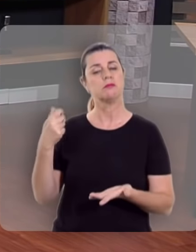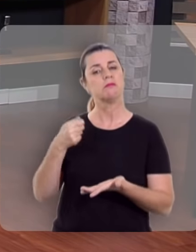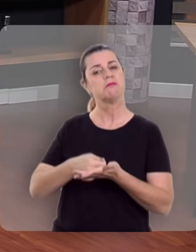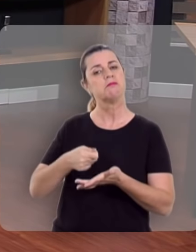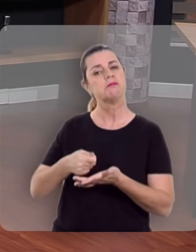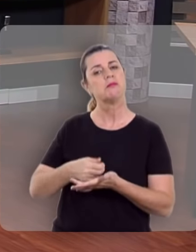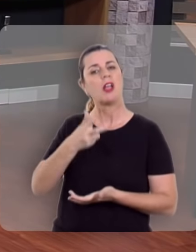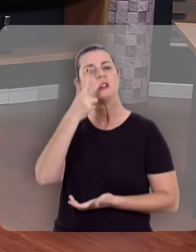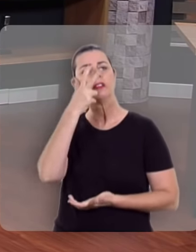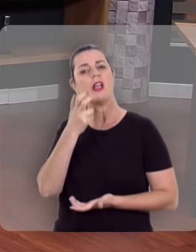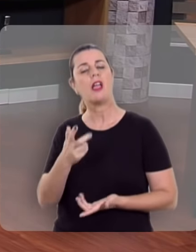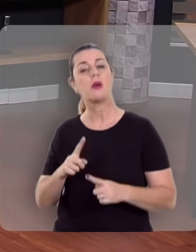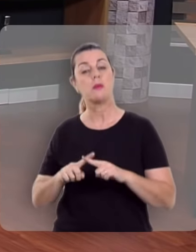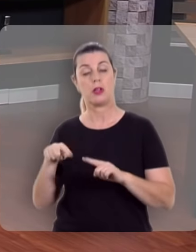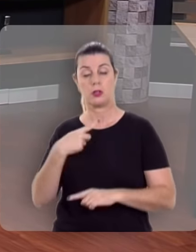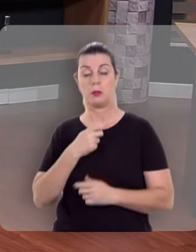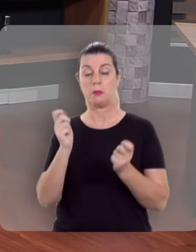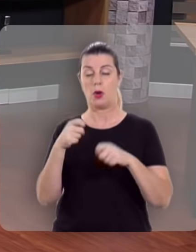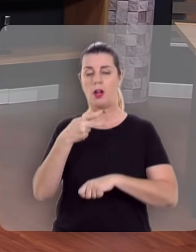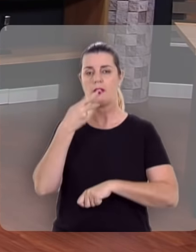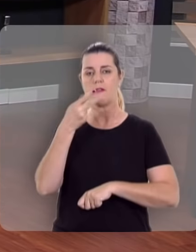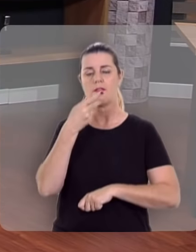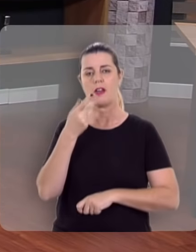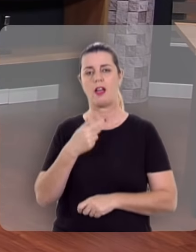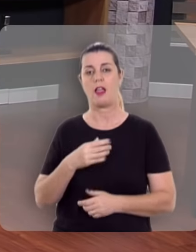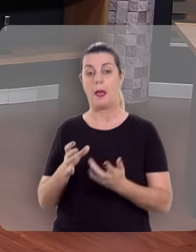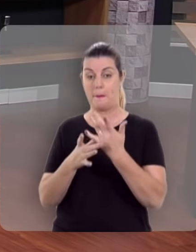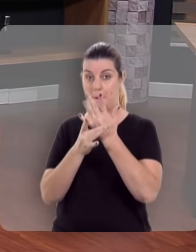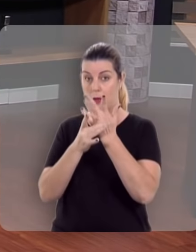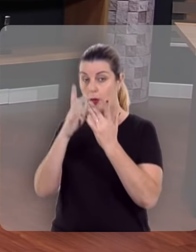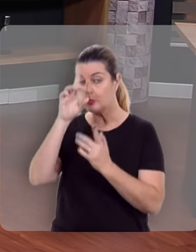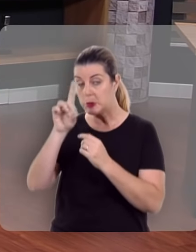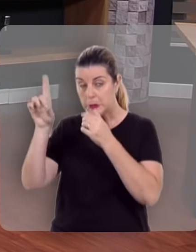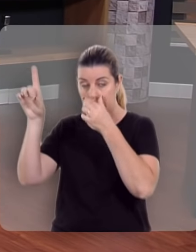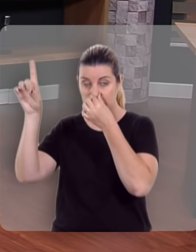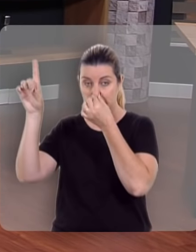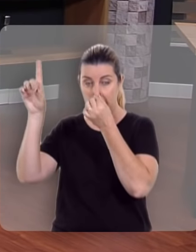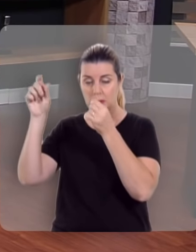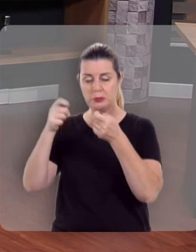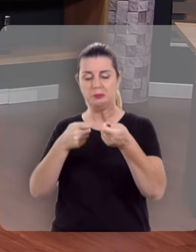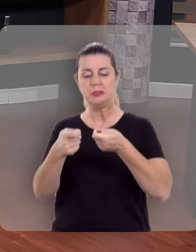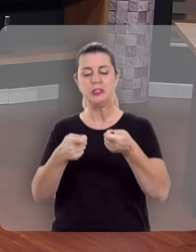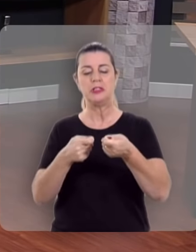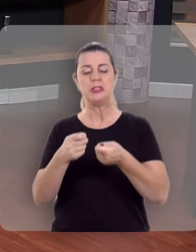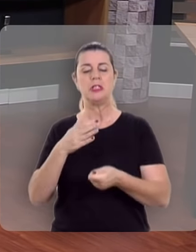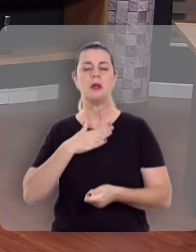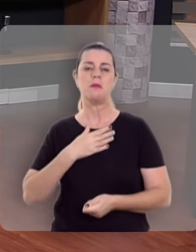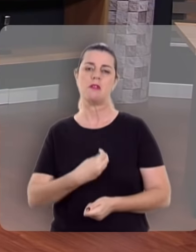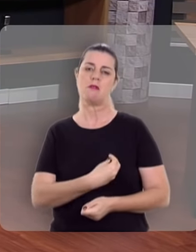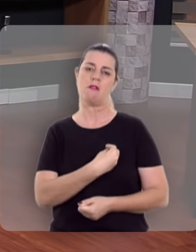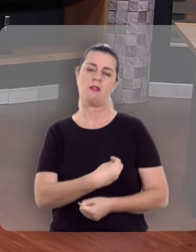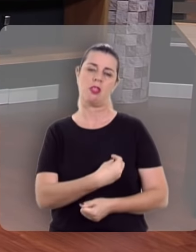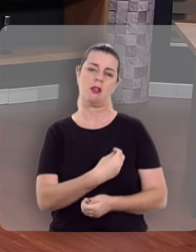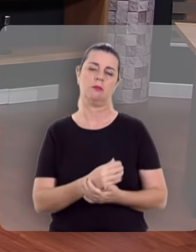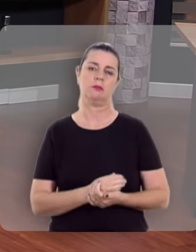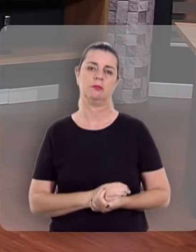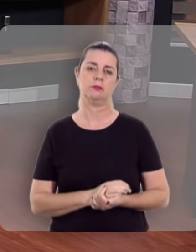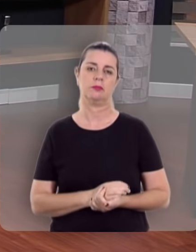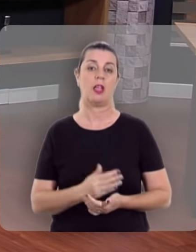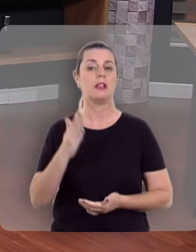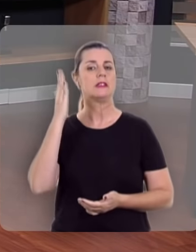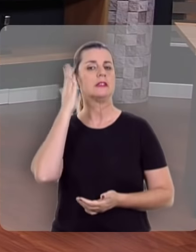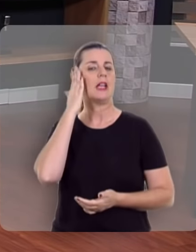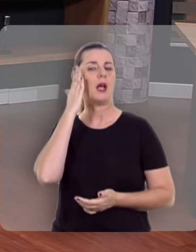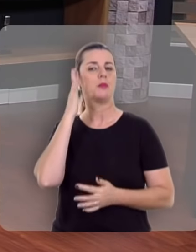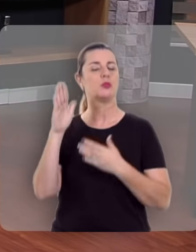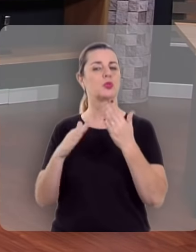devemos crer em acaso, nem em sorte, nem em azar, nem em determinismo cego. Nós podemos